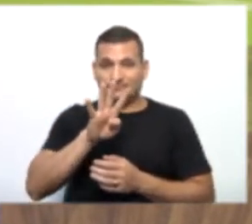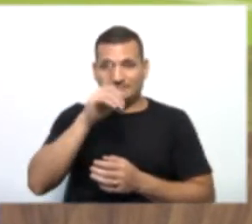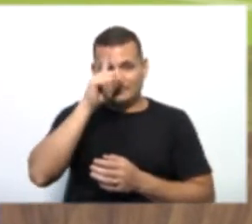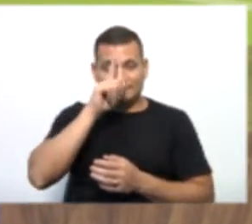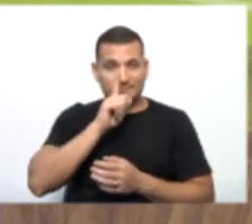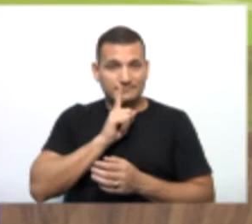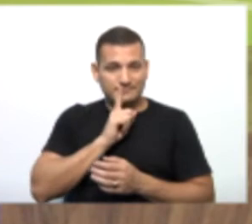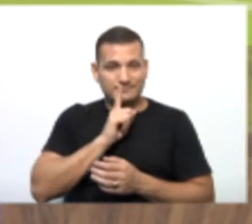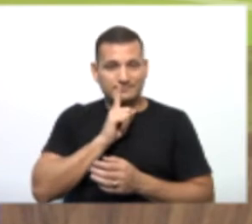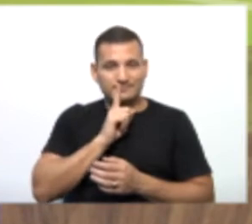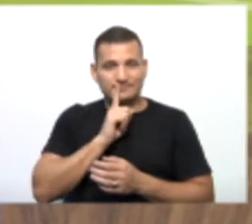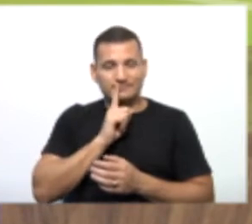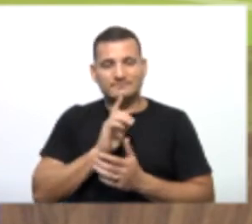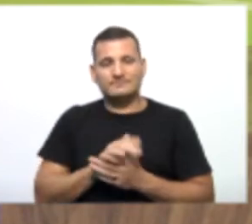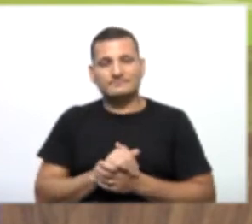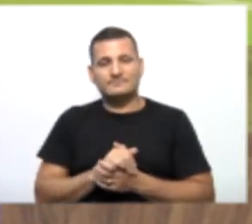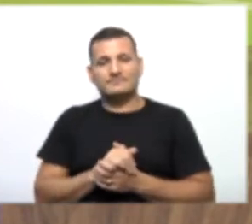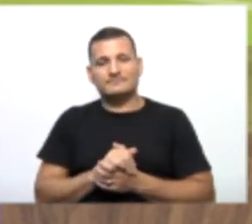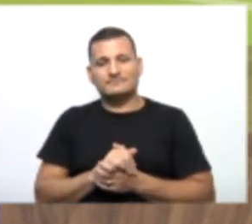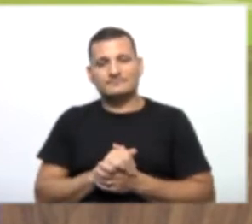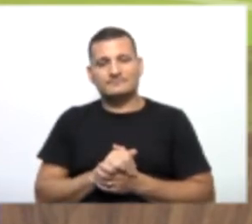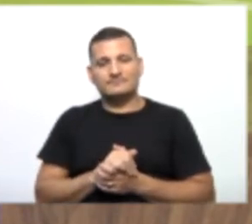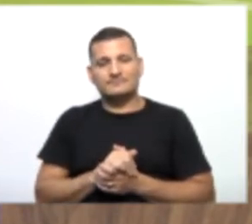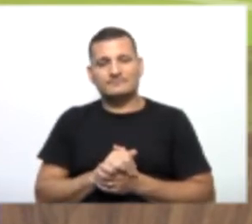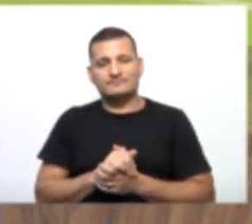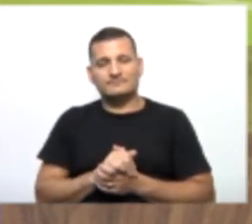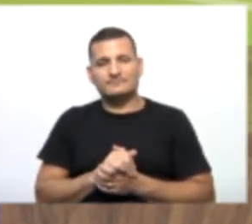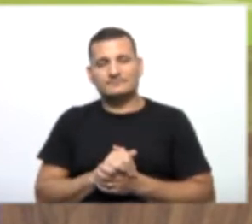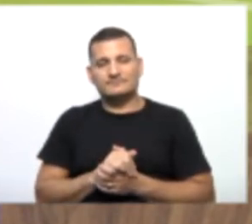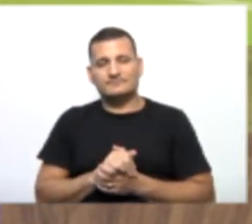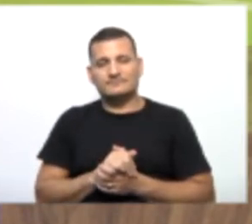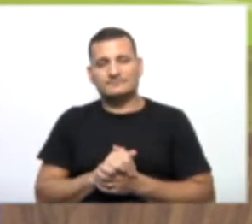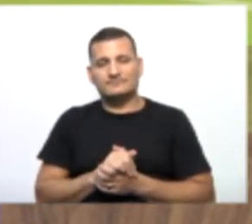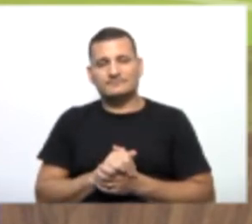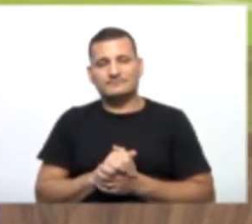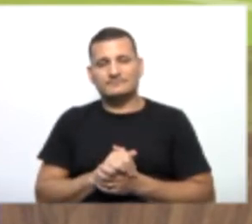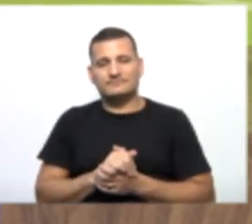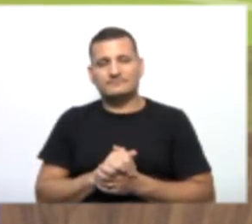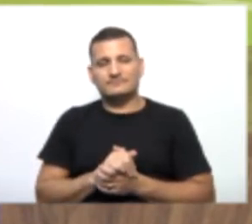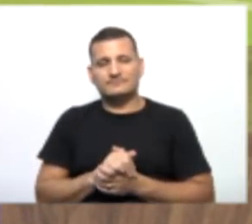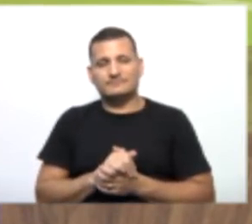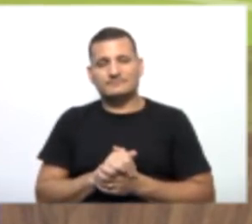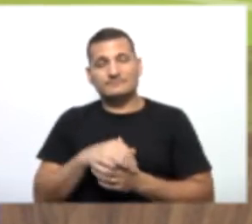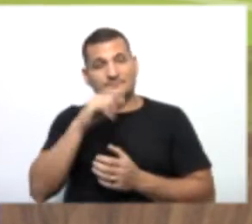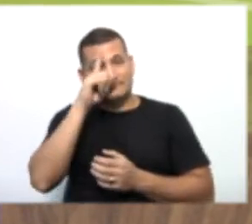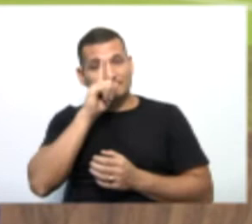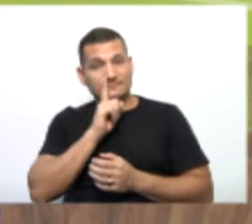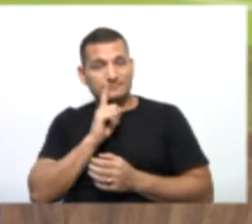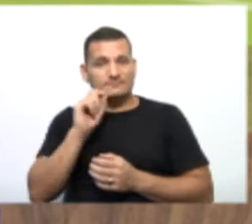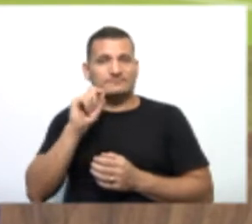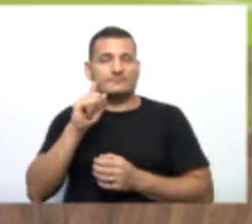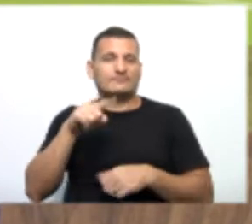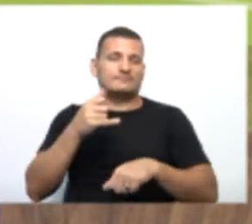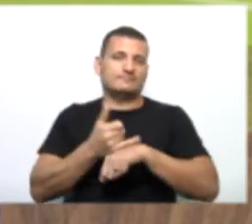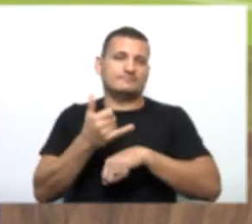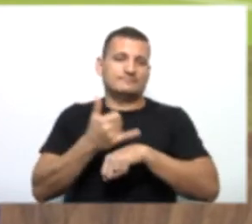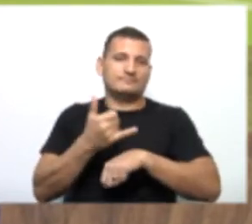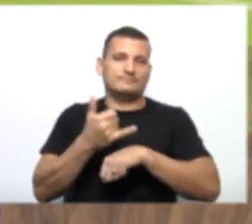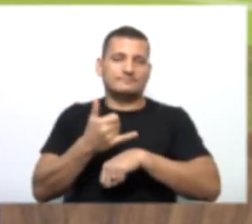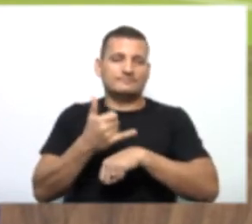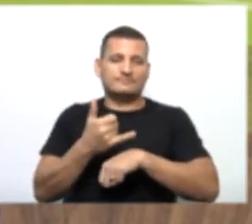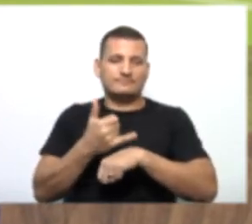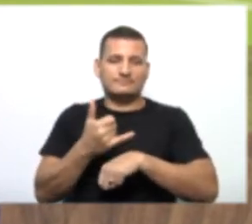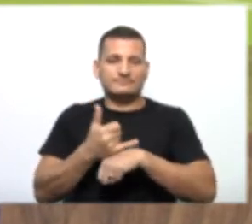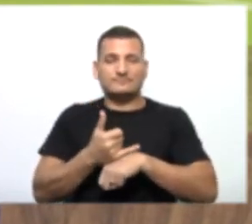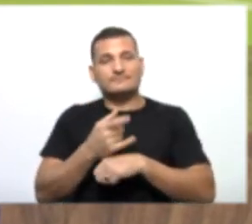lixeiras lá naquela coleta menos seletiva. Ela é a mais utilizada, tá? 4, a amarela é para metais, não é verdade? Então